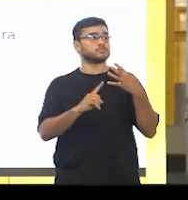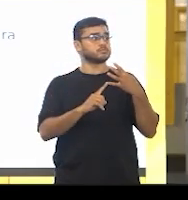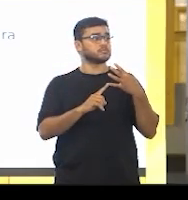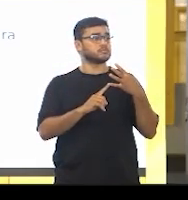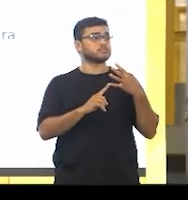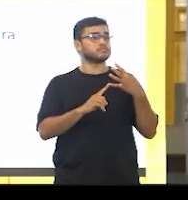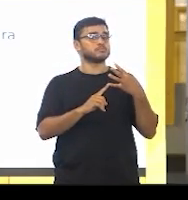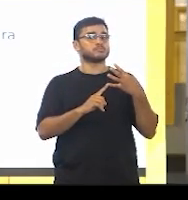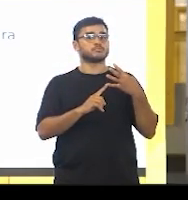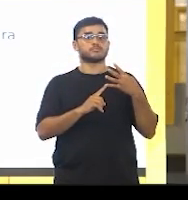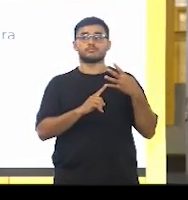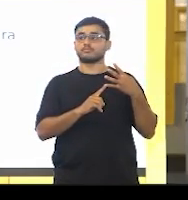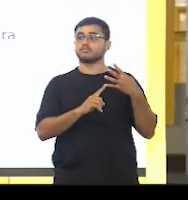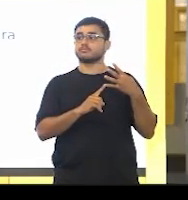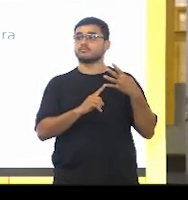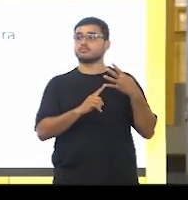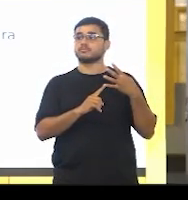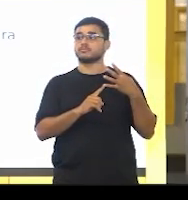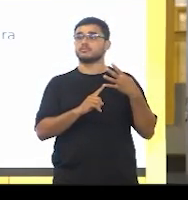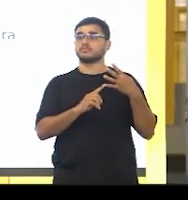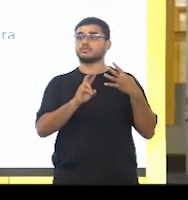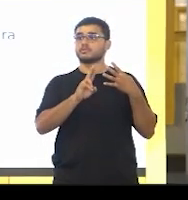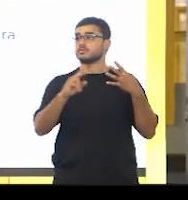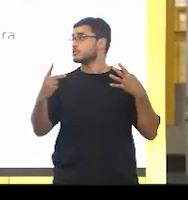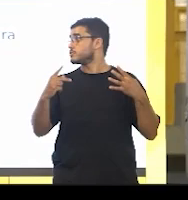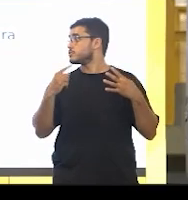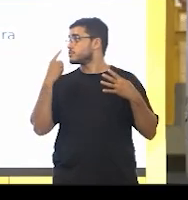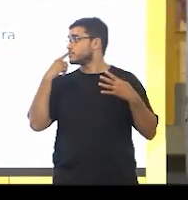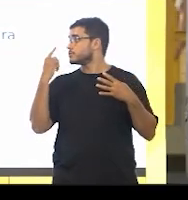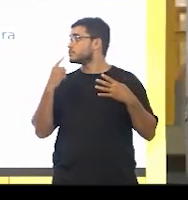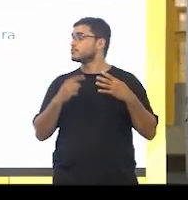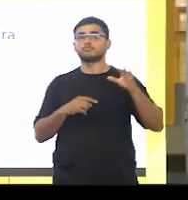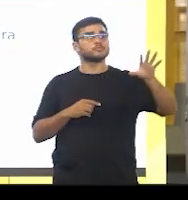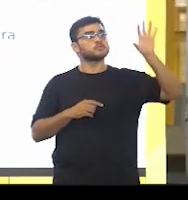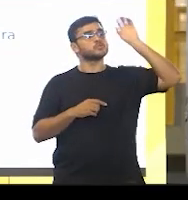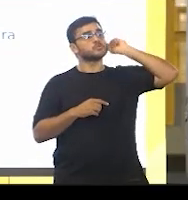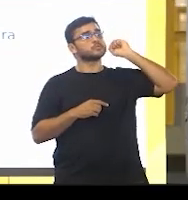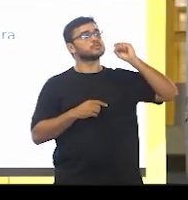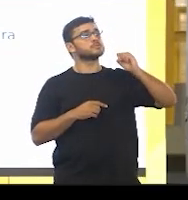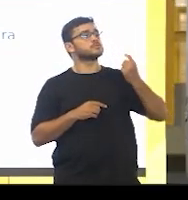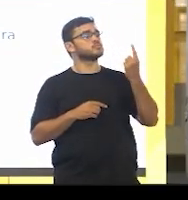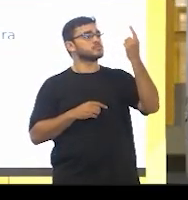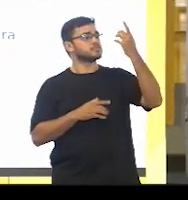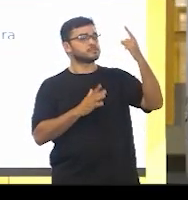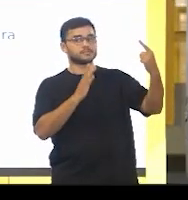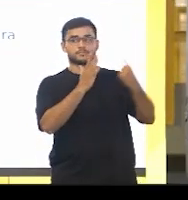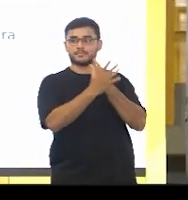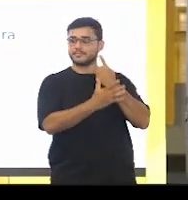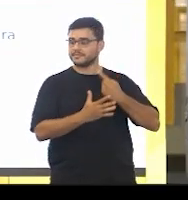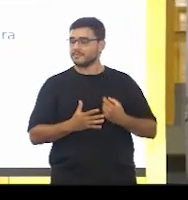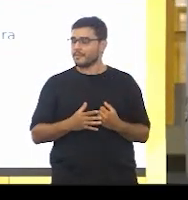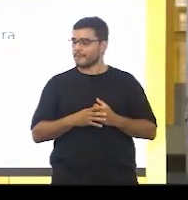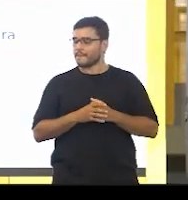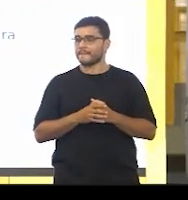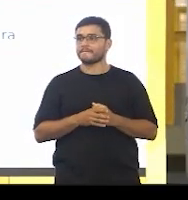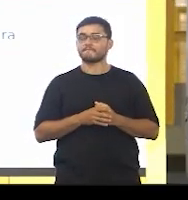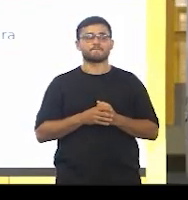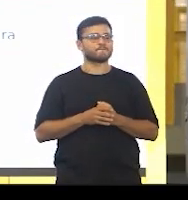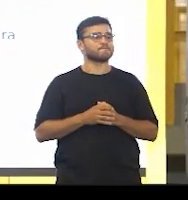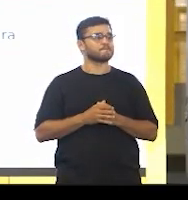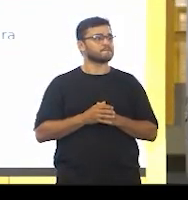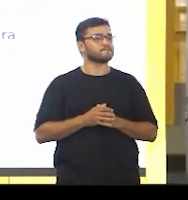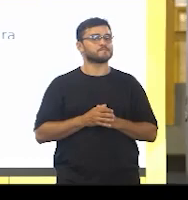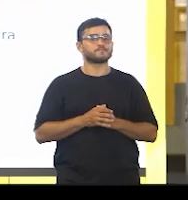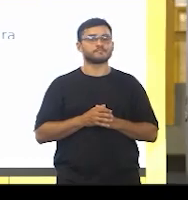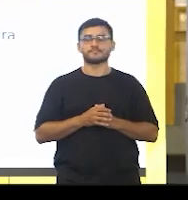E o último, união política. Rapaz, eu tô escutando bem, viu? Ei, já